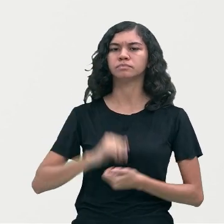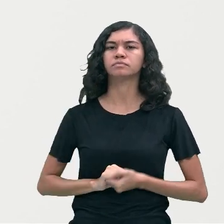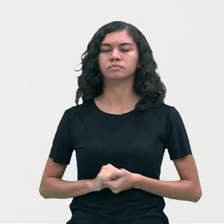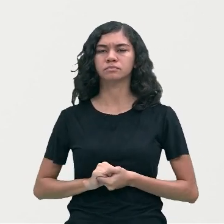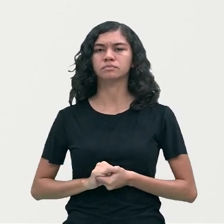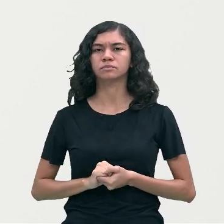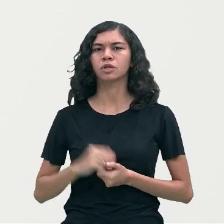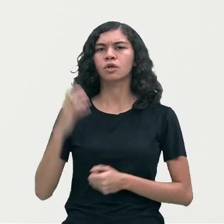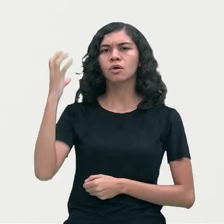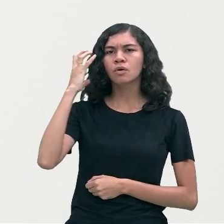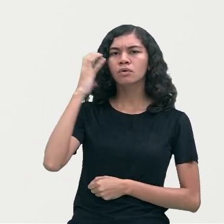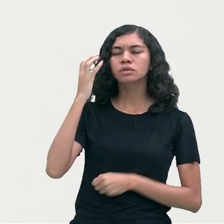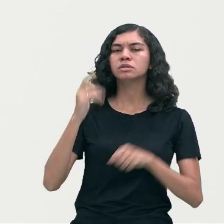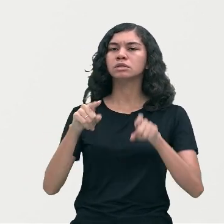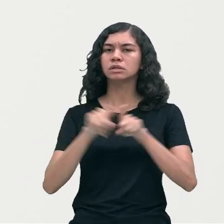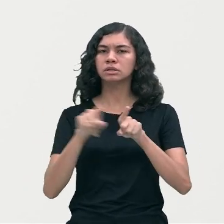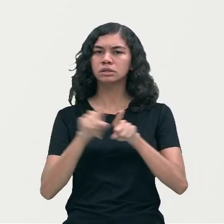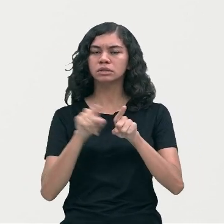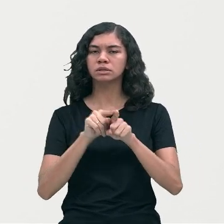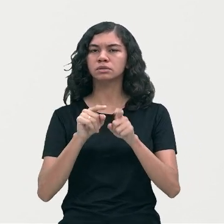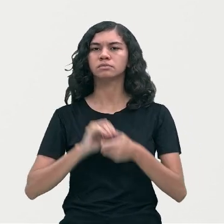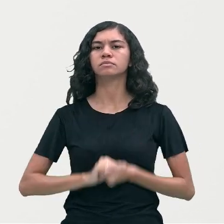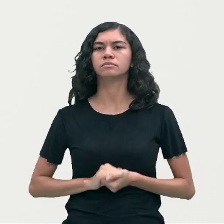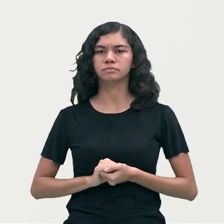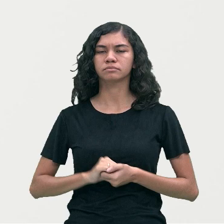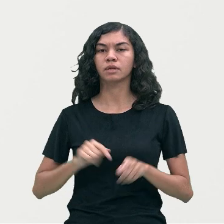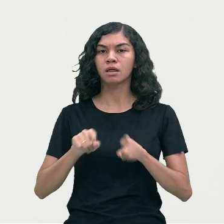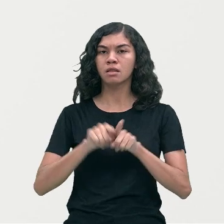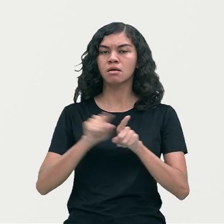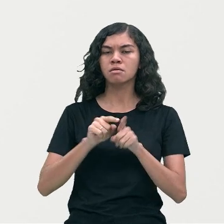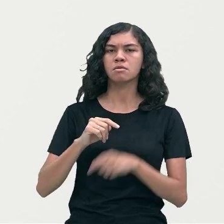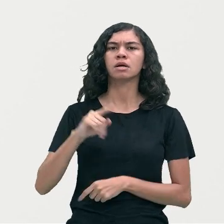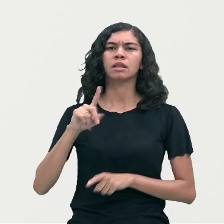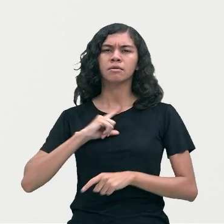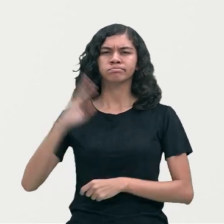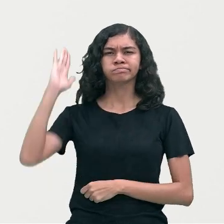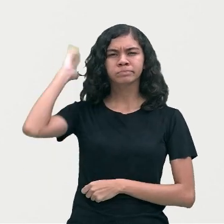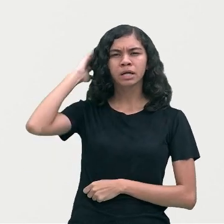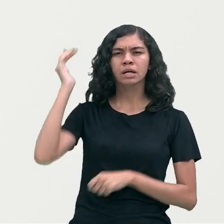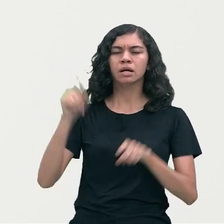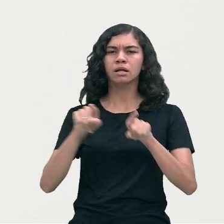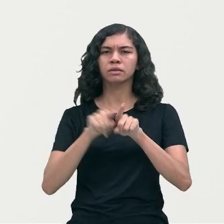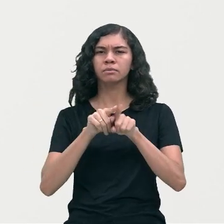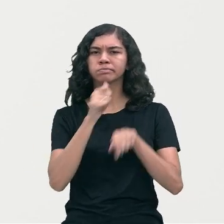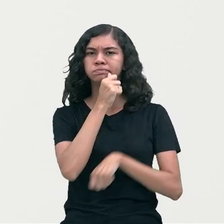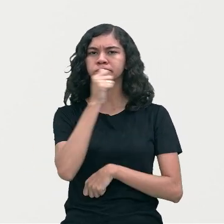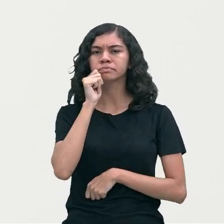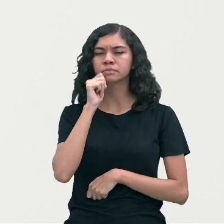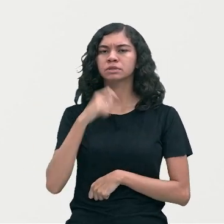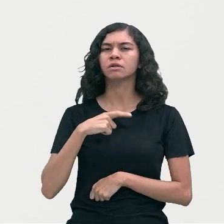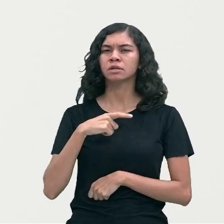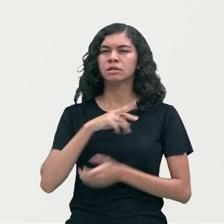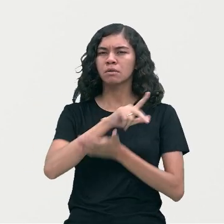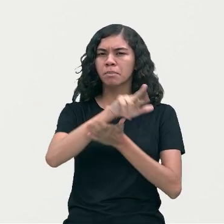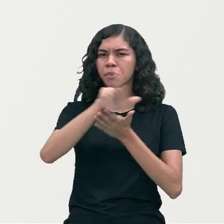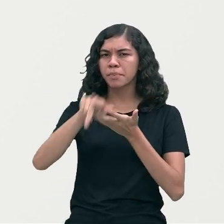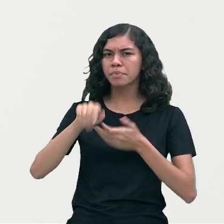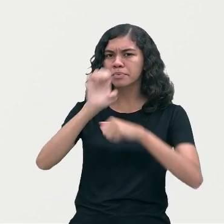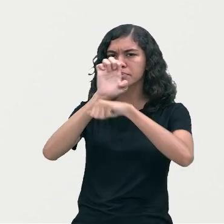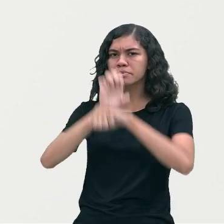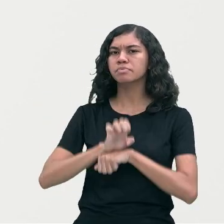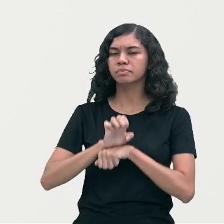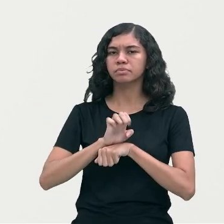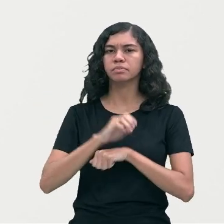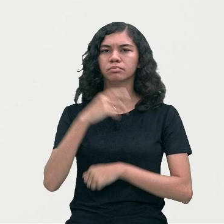do Maranhão, Pará e o Amapá. Então, a gente tem aí a Amazônia se estendendo por diversos estados